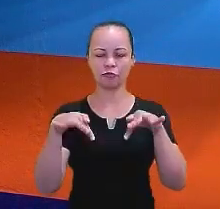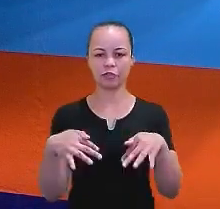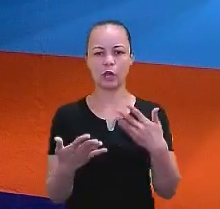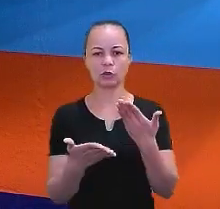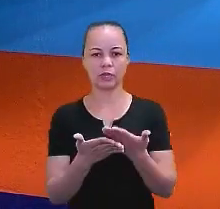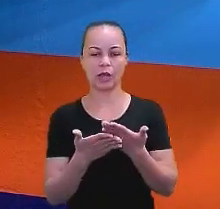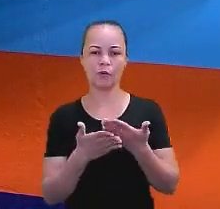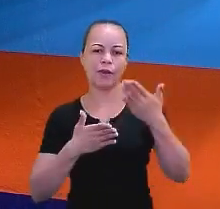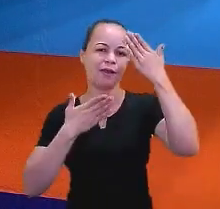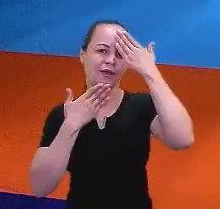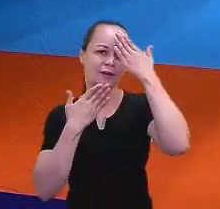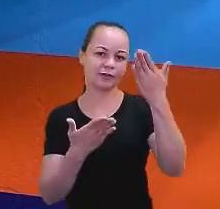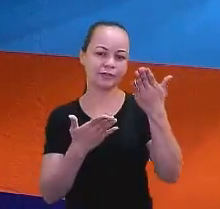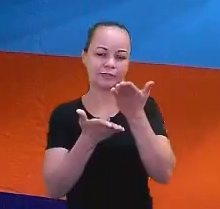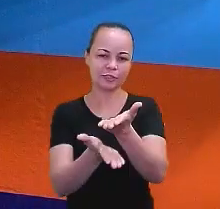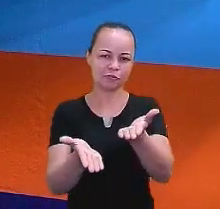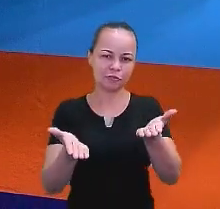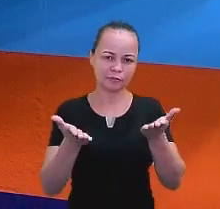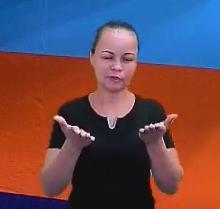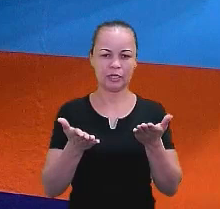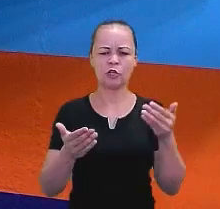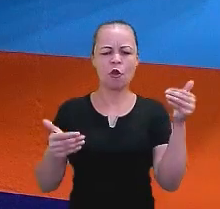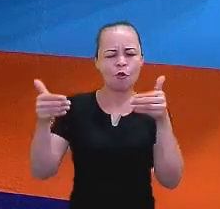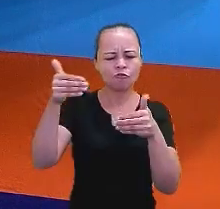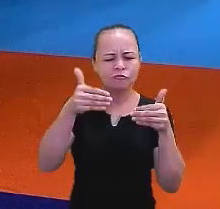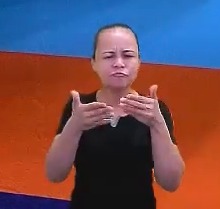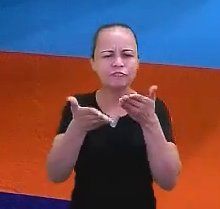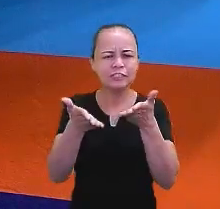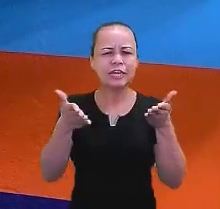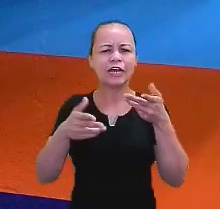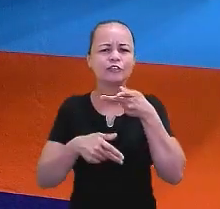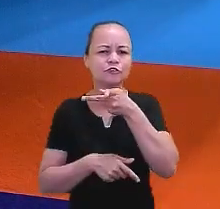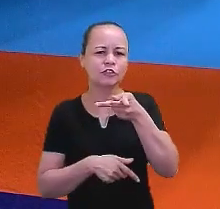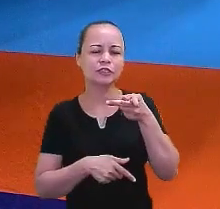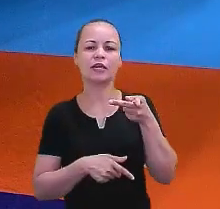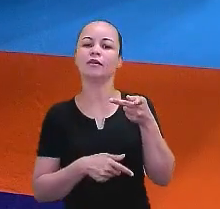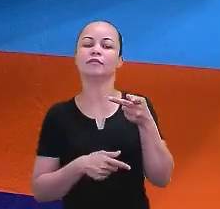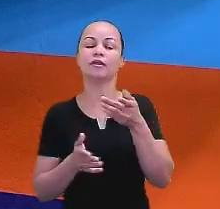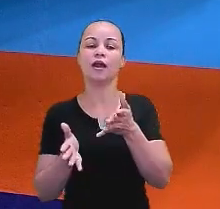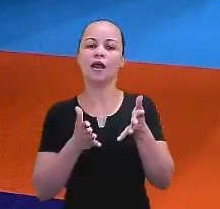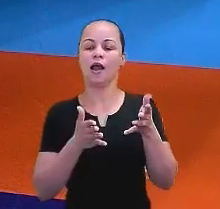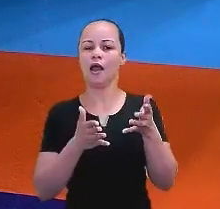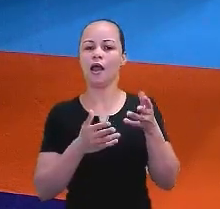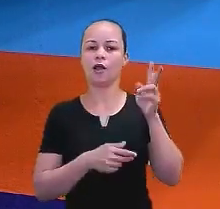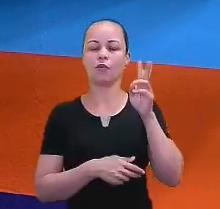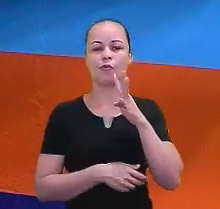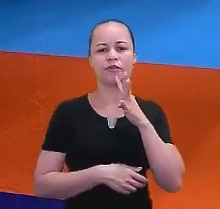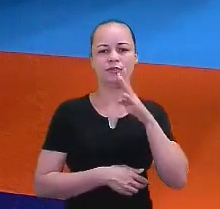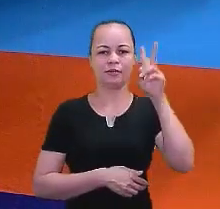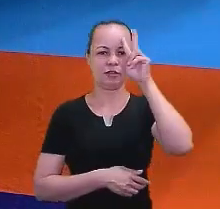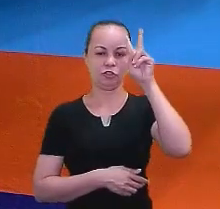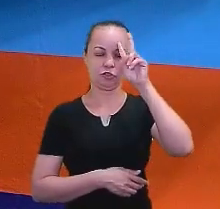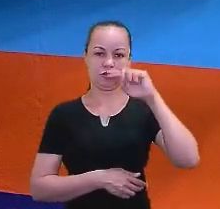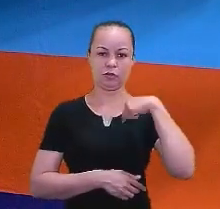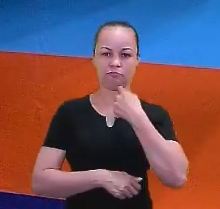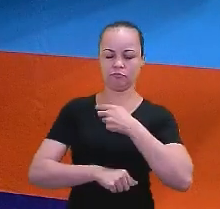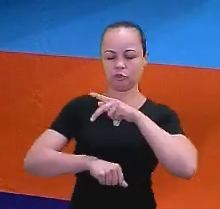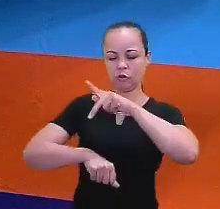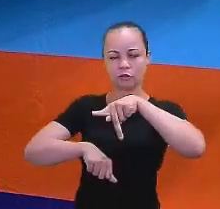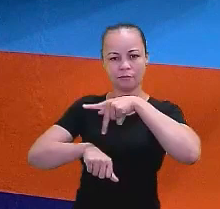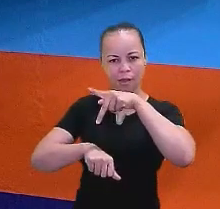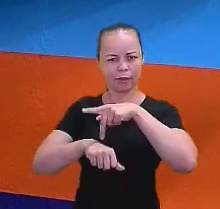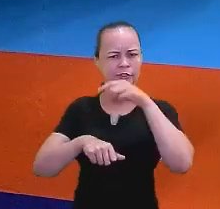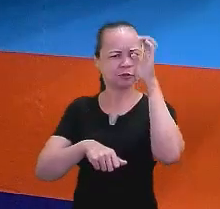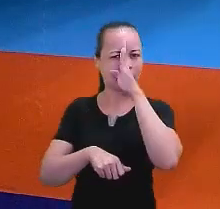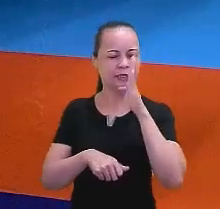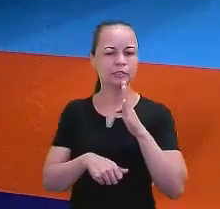agradecendo a vocês, convidando vocês a conhecer um pouco mais sobre a história do nosso país, para que, a partir desse